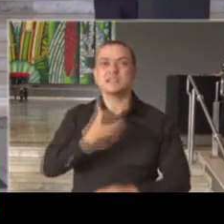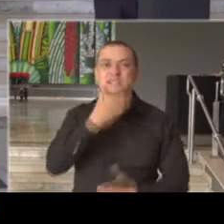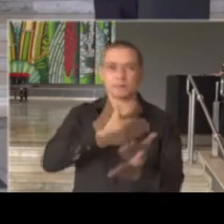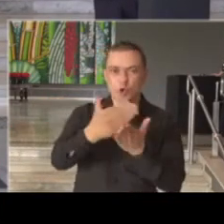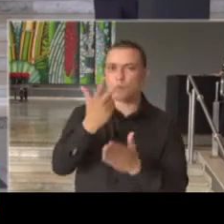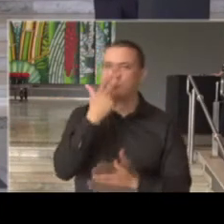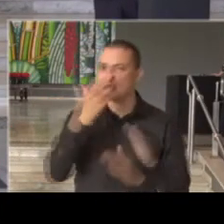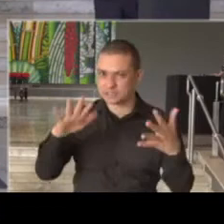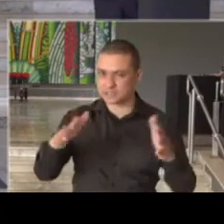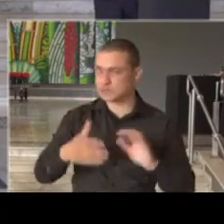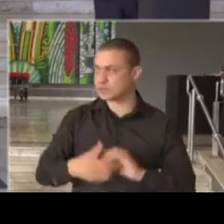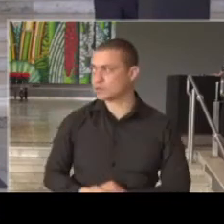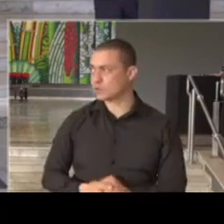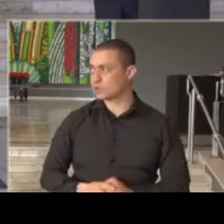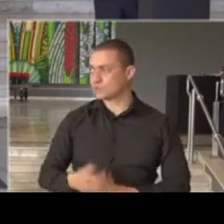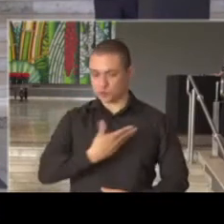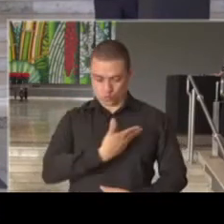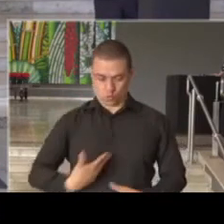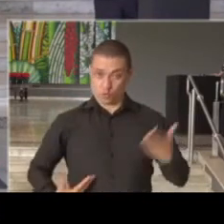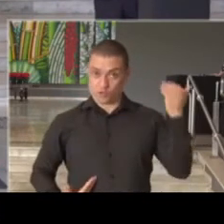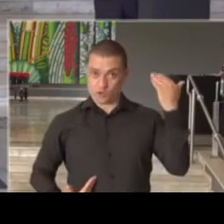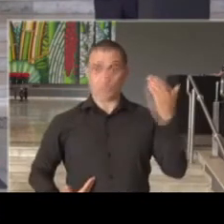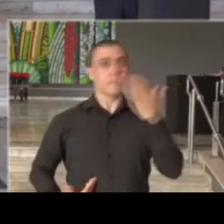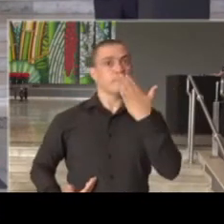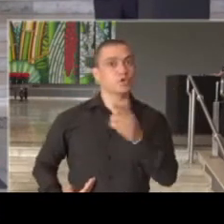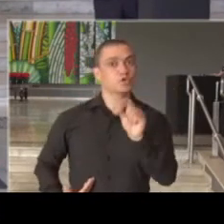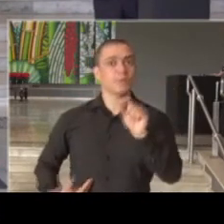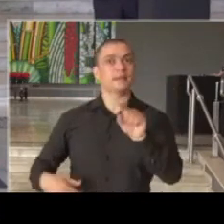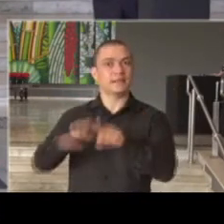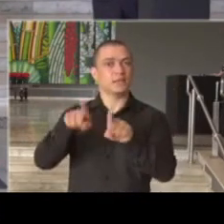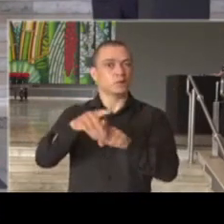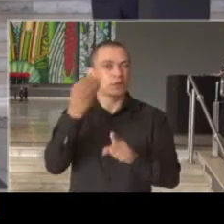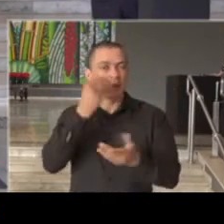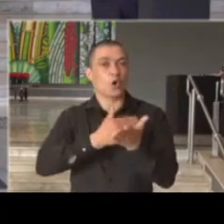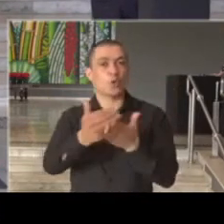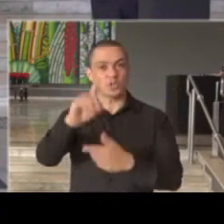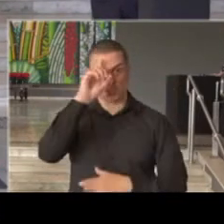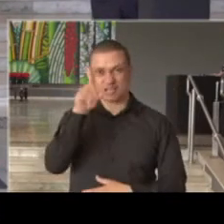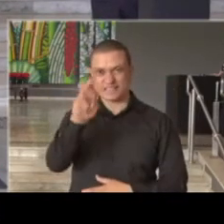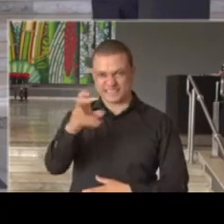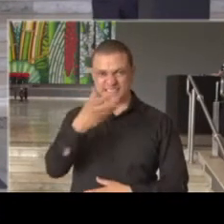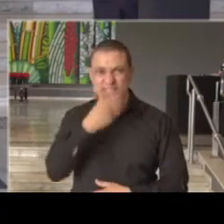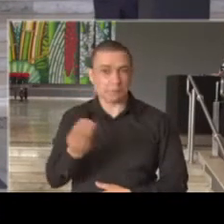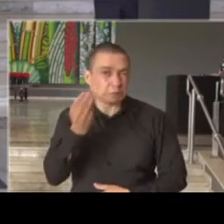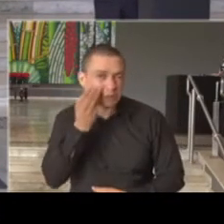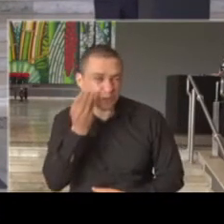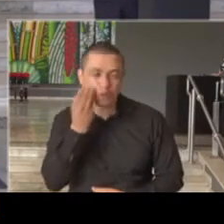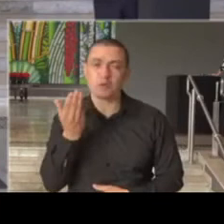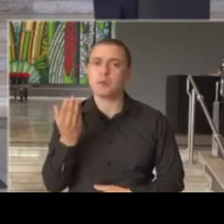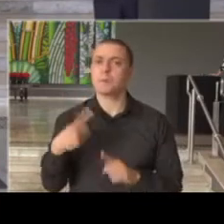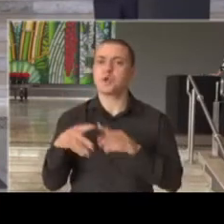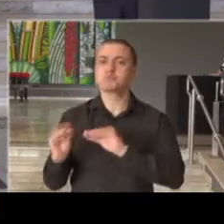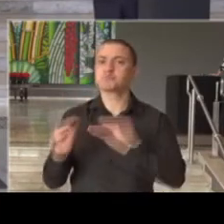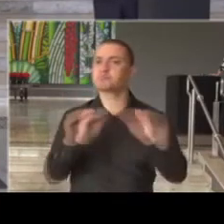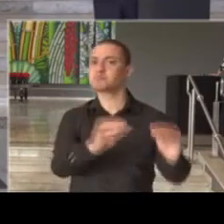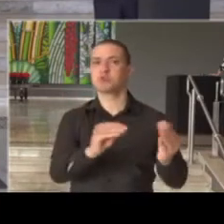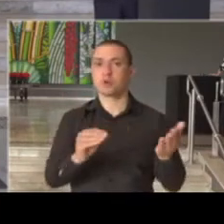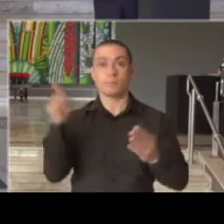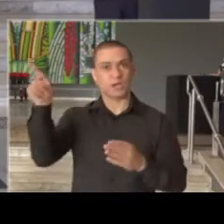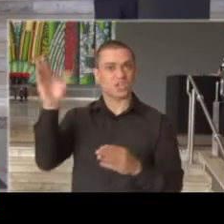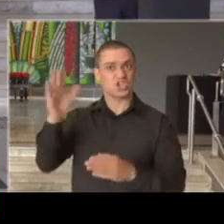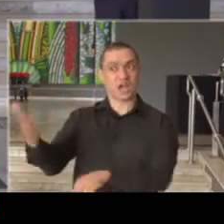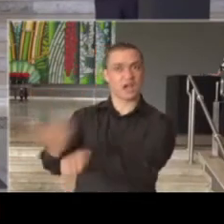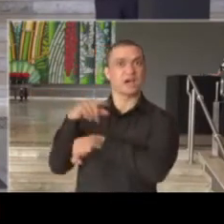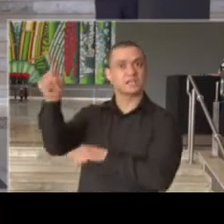previsto. O governo tinha tentado lá atrás também começar no dia 15 de dezembro, se eu não me engano. Por que eles vão